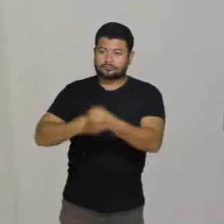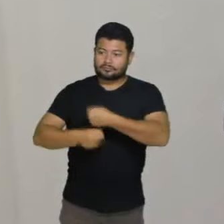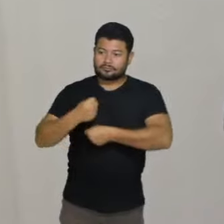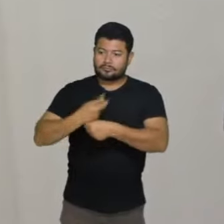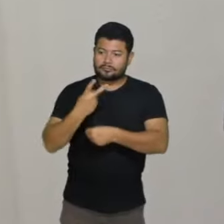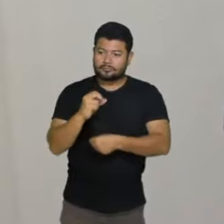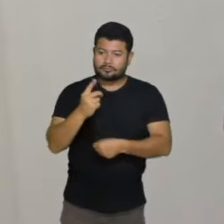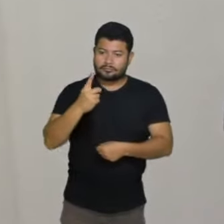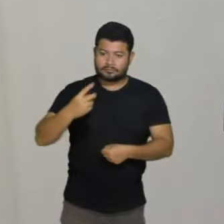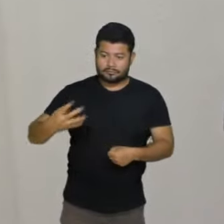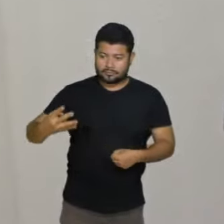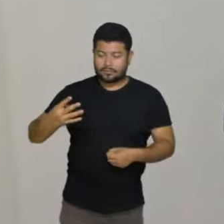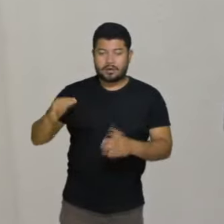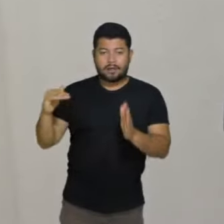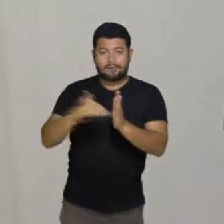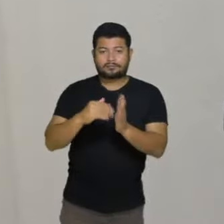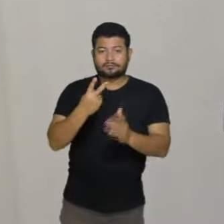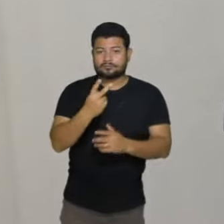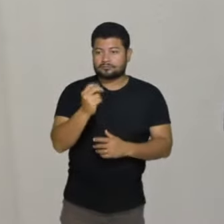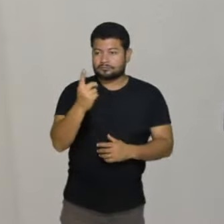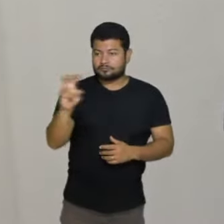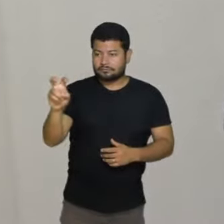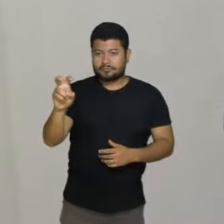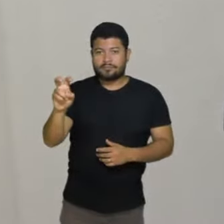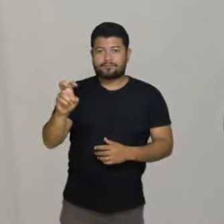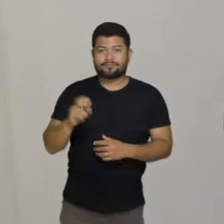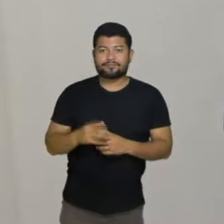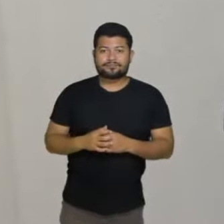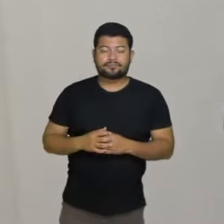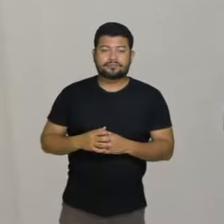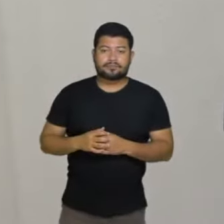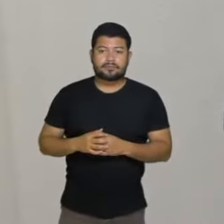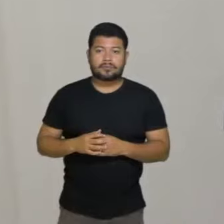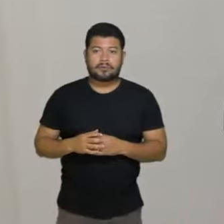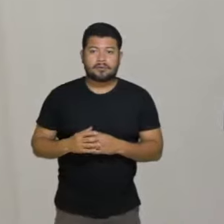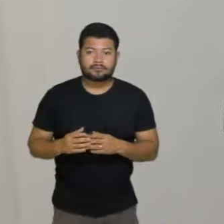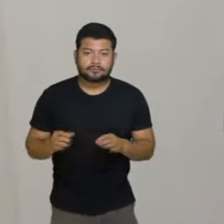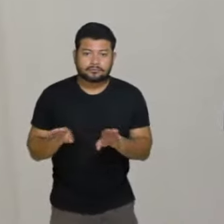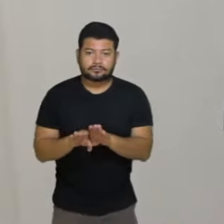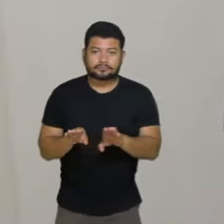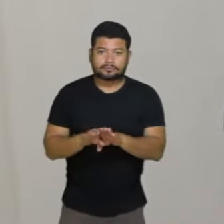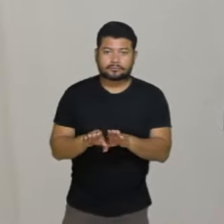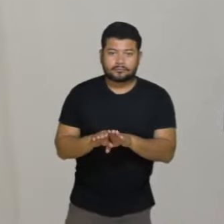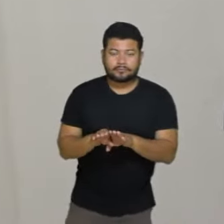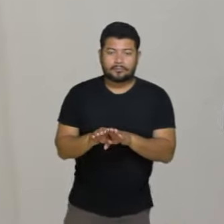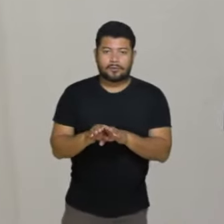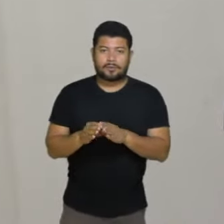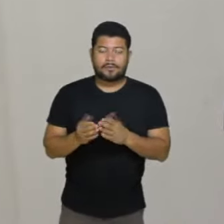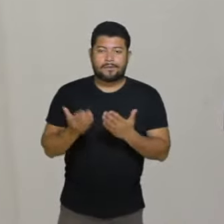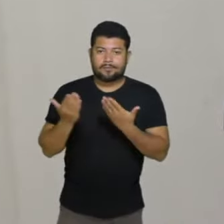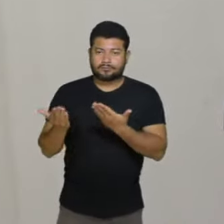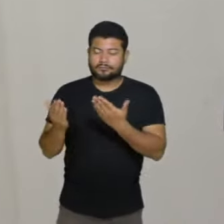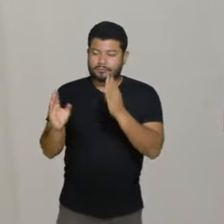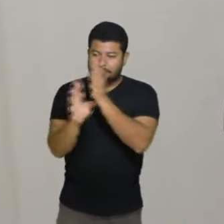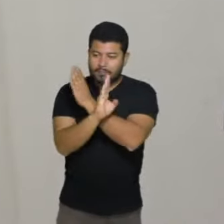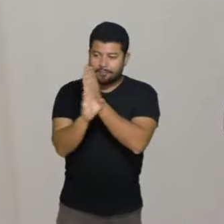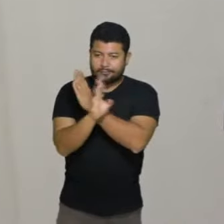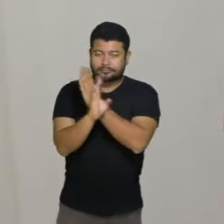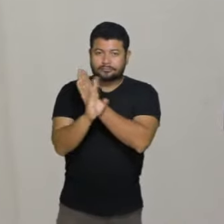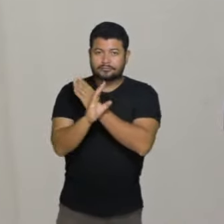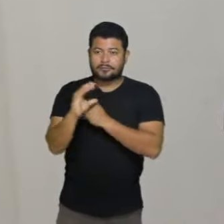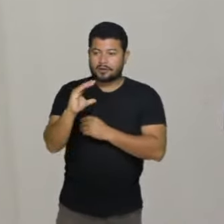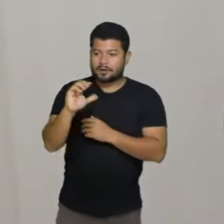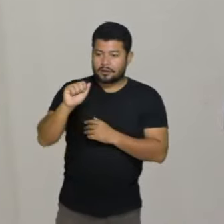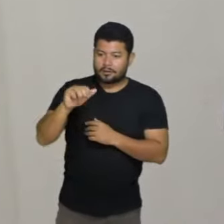e 2015. Com o prosseguimento das investigações executivos da Camargo